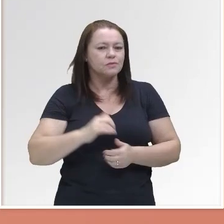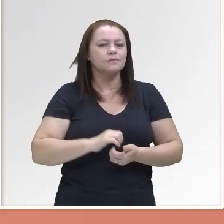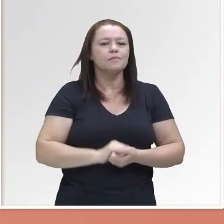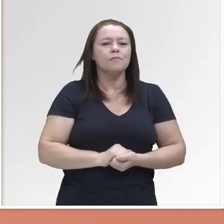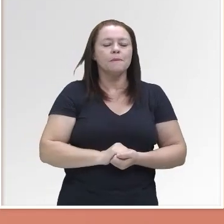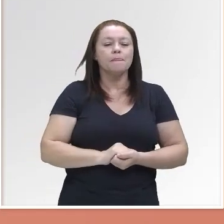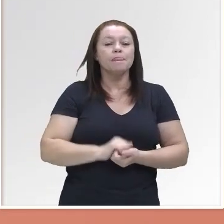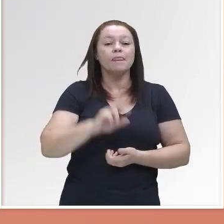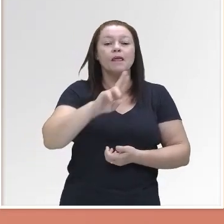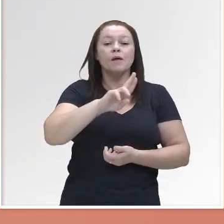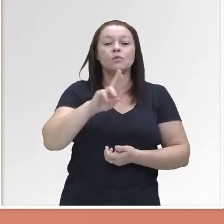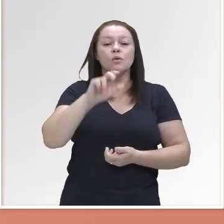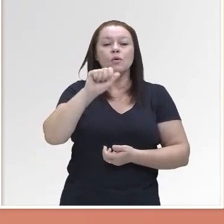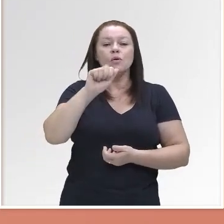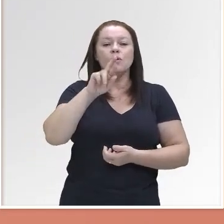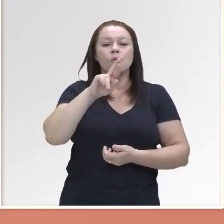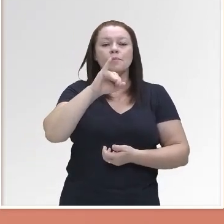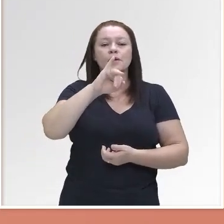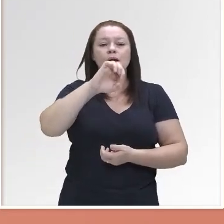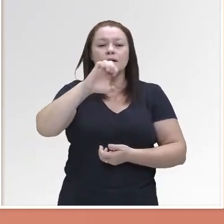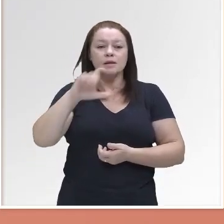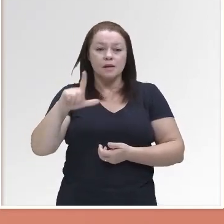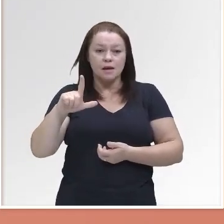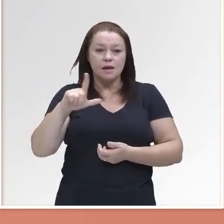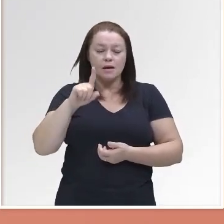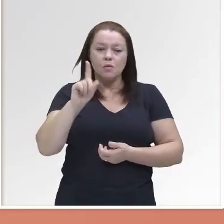é o nome de Ariel,